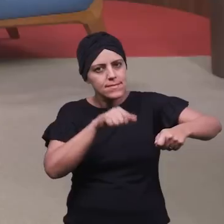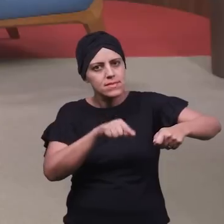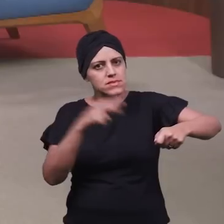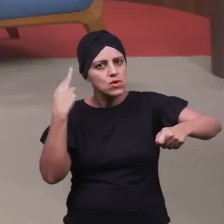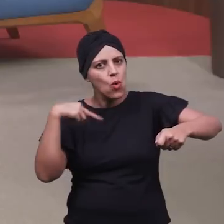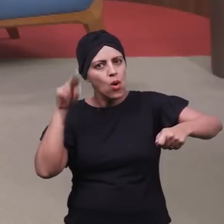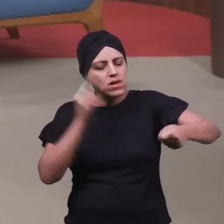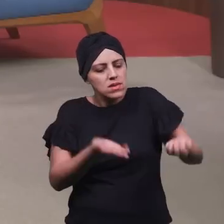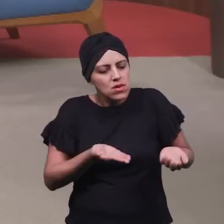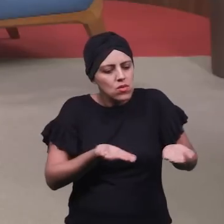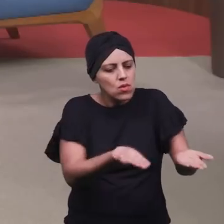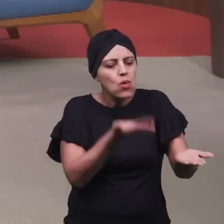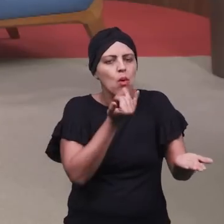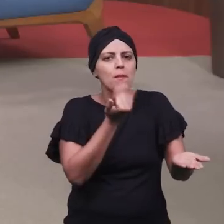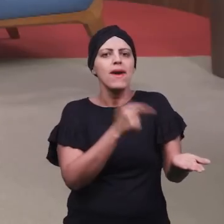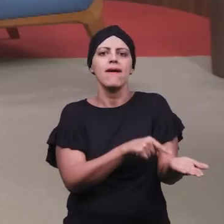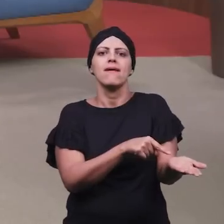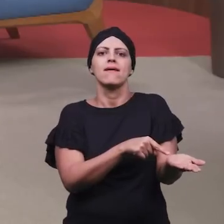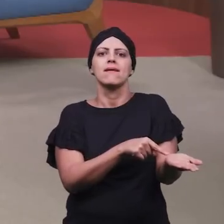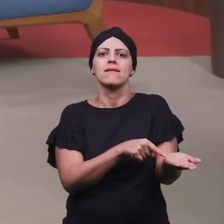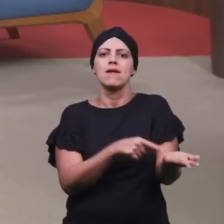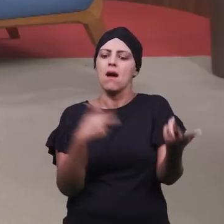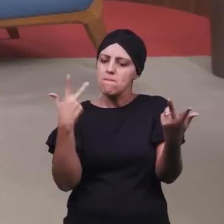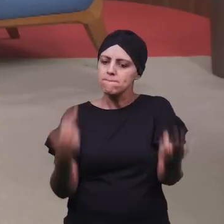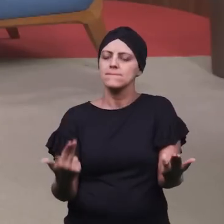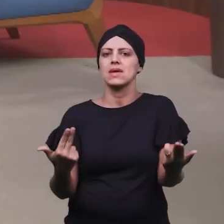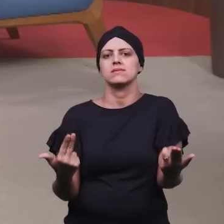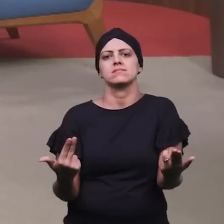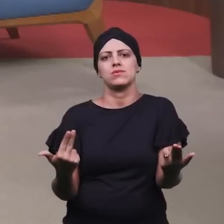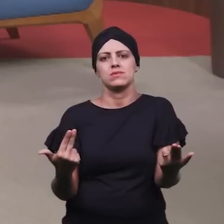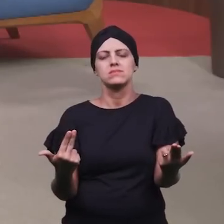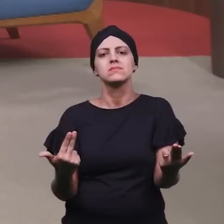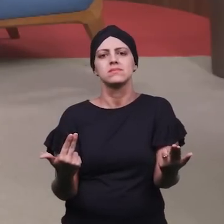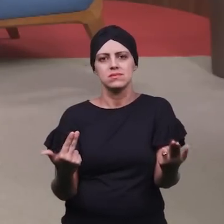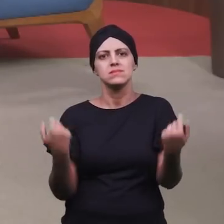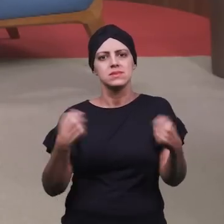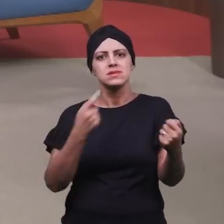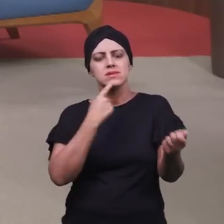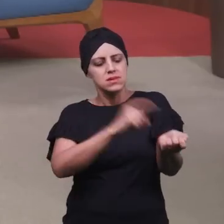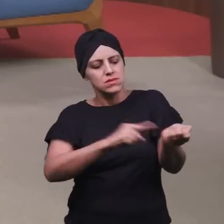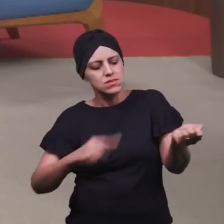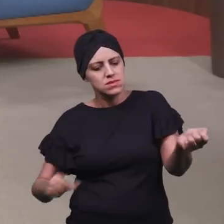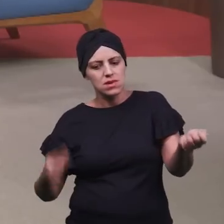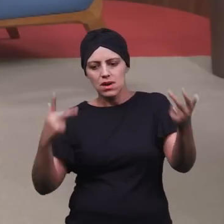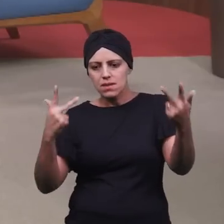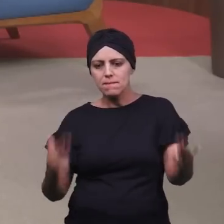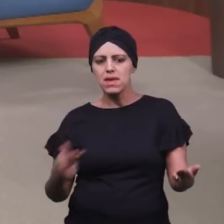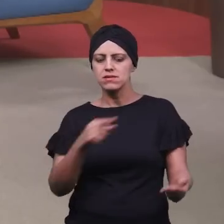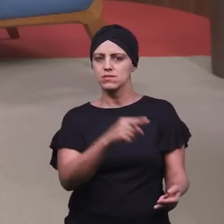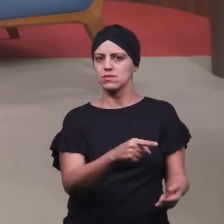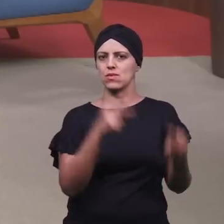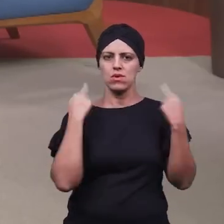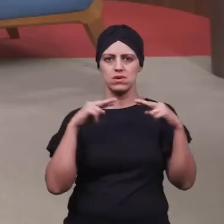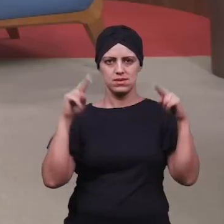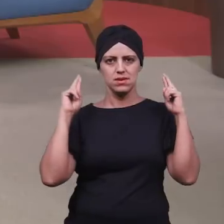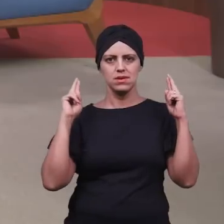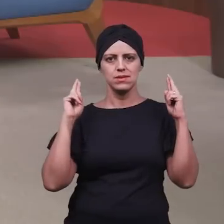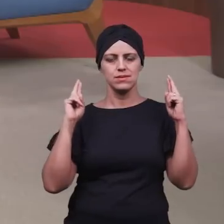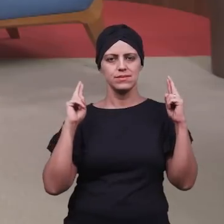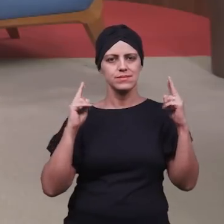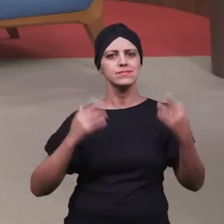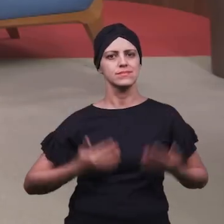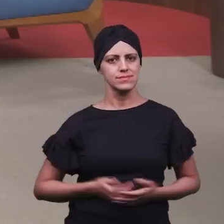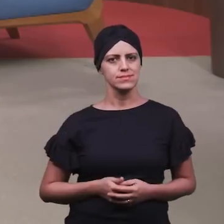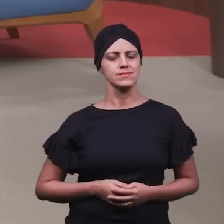Exatamente. Que estava, que você tocou nesse assunto, é do cordeiro que estava sobre a mesa, que estava ali a família no entorno do cordeiro, ou em torno